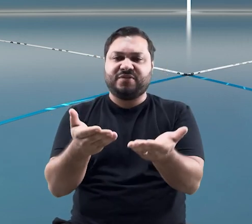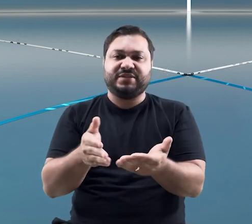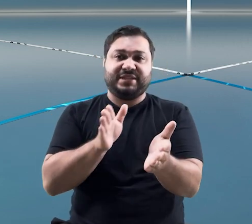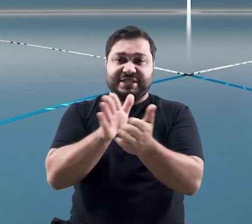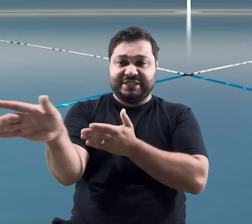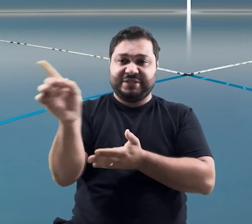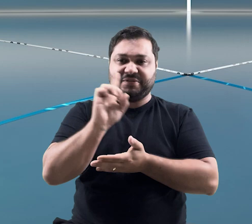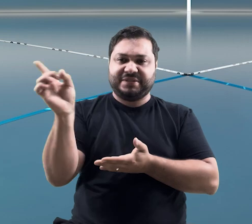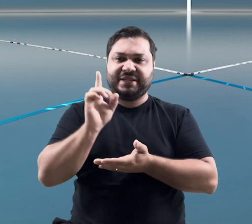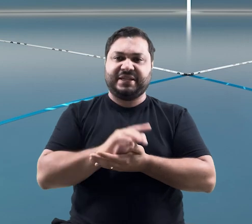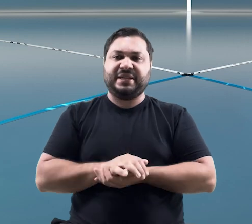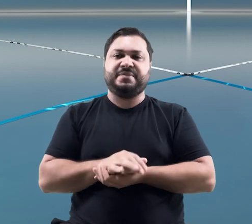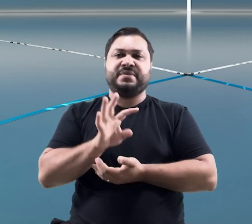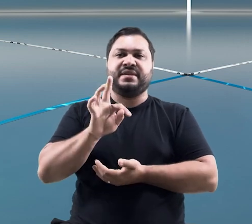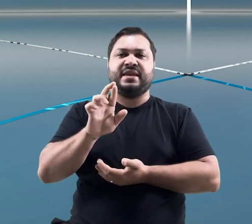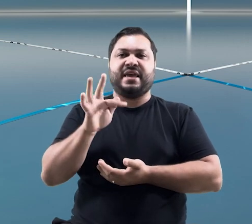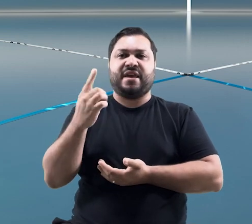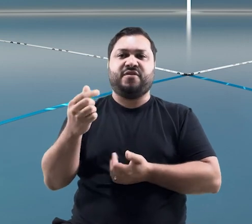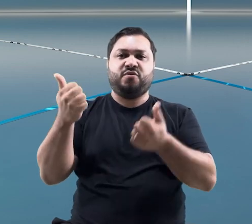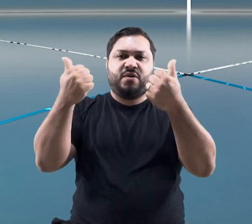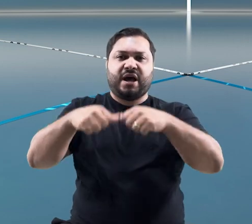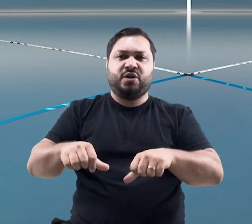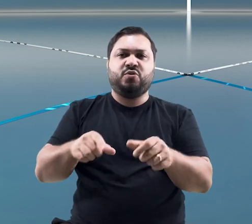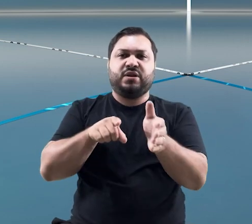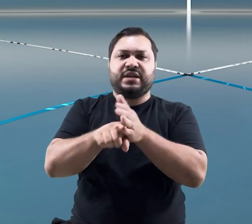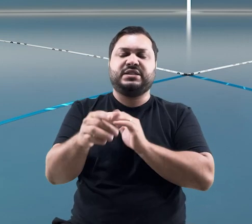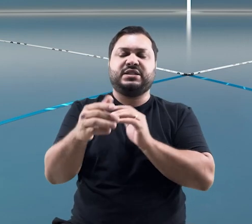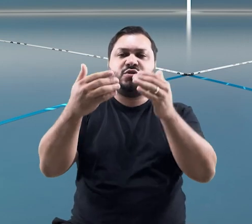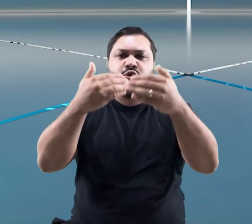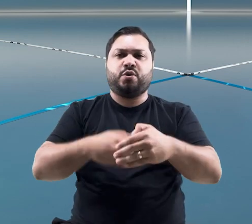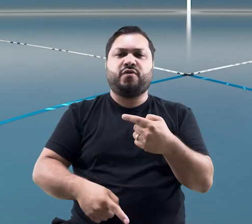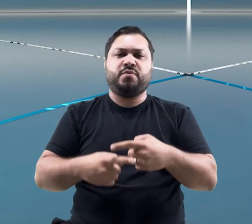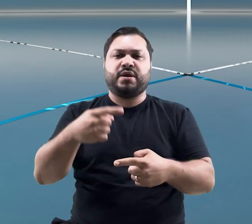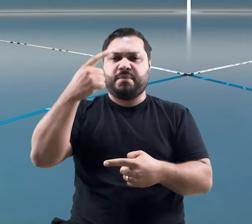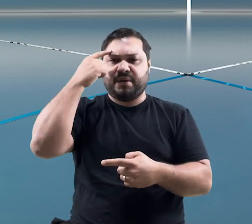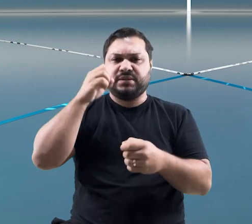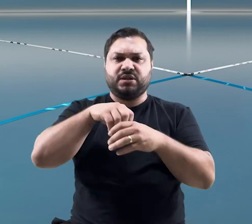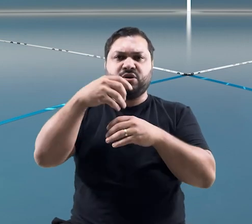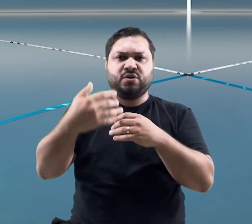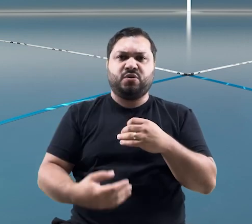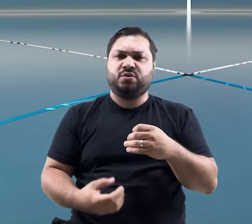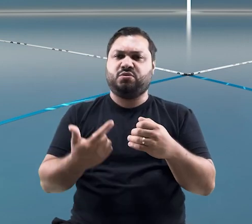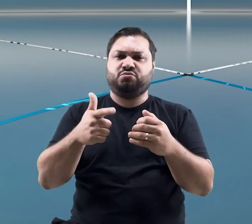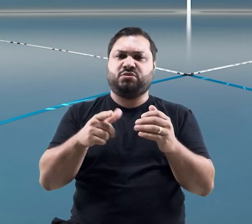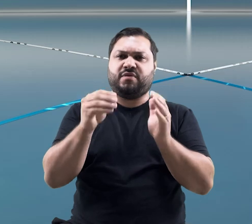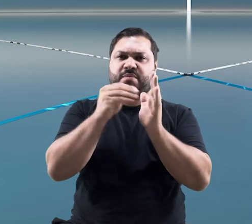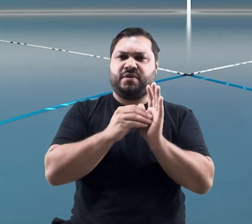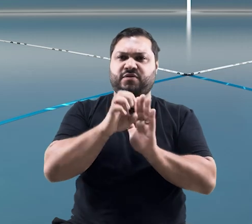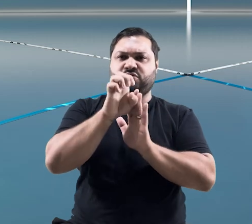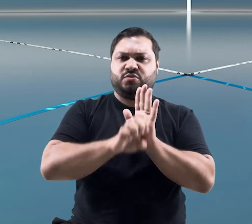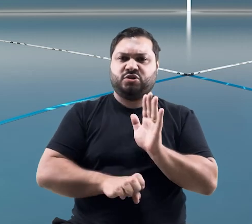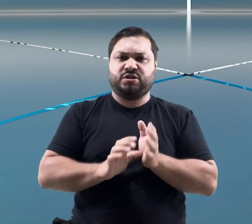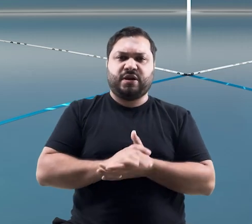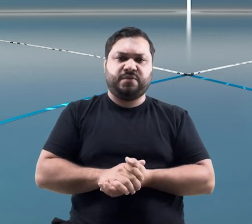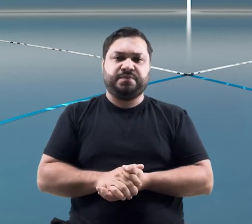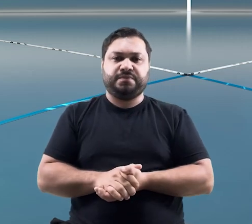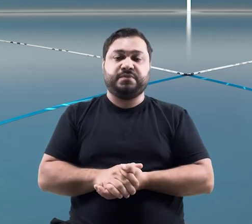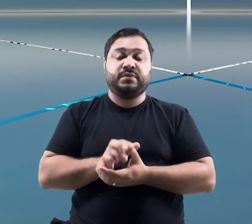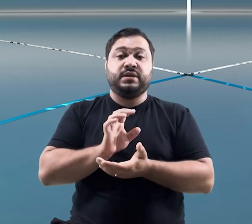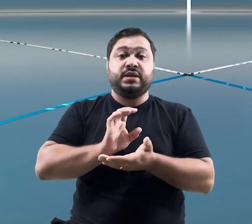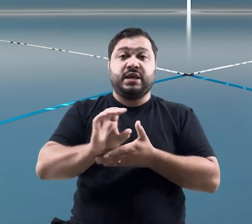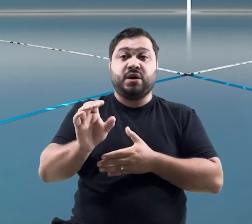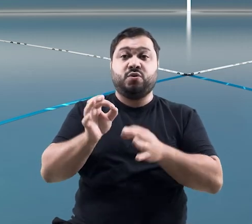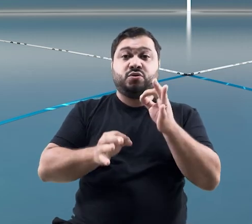dedicada a você. Não sai daí! TRF1 anula a questão de prova por considerar que conteúdo não estava previsto no